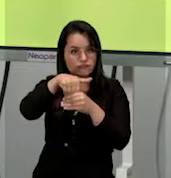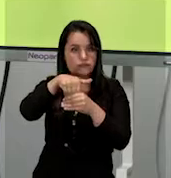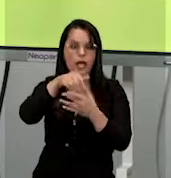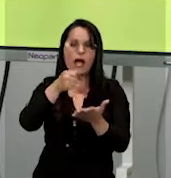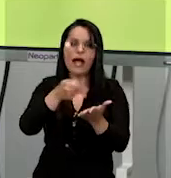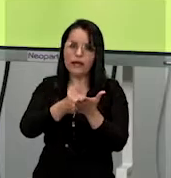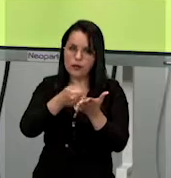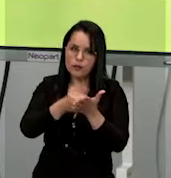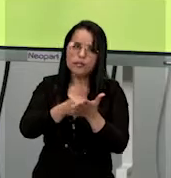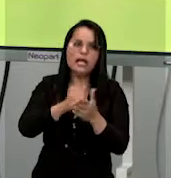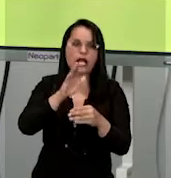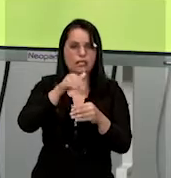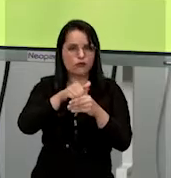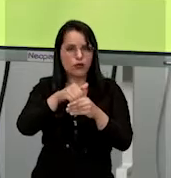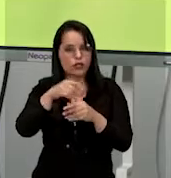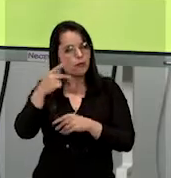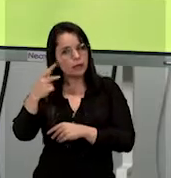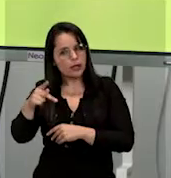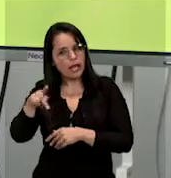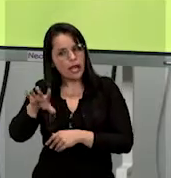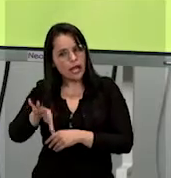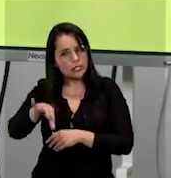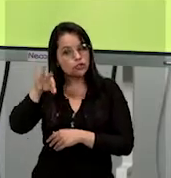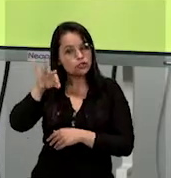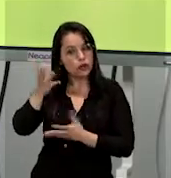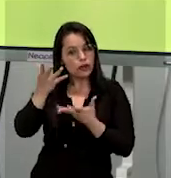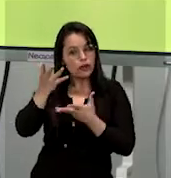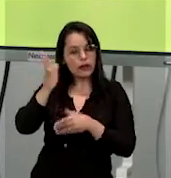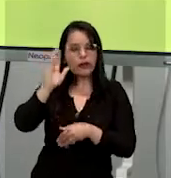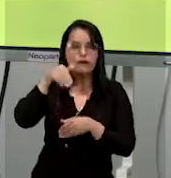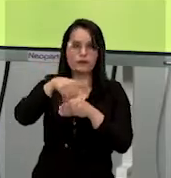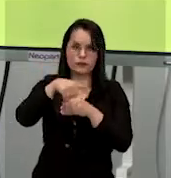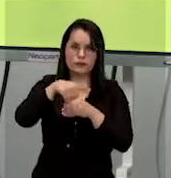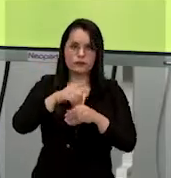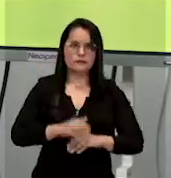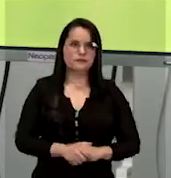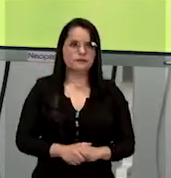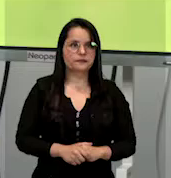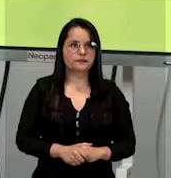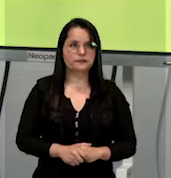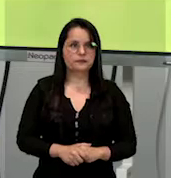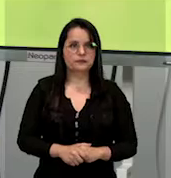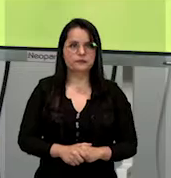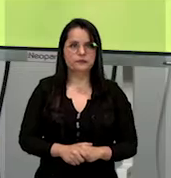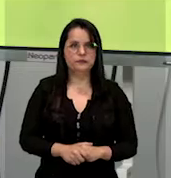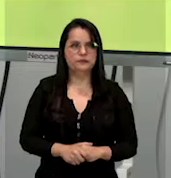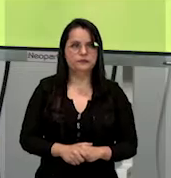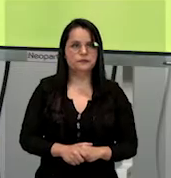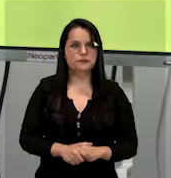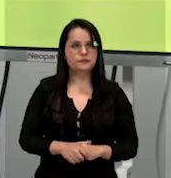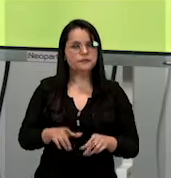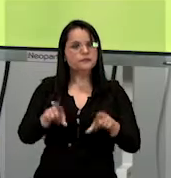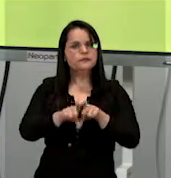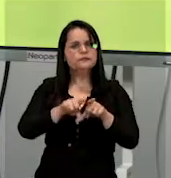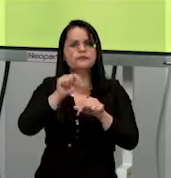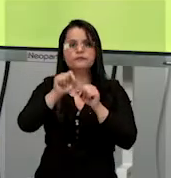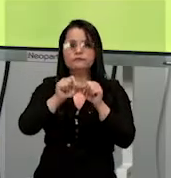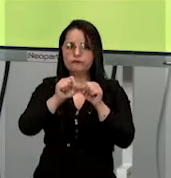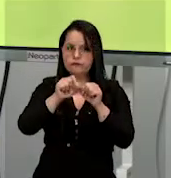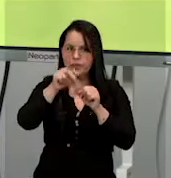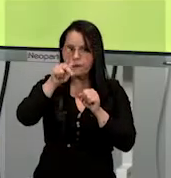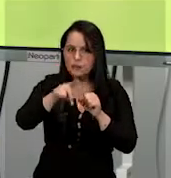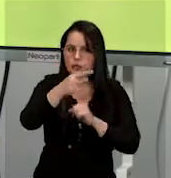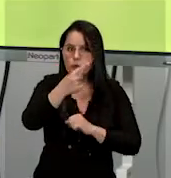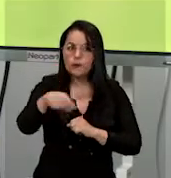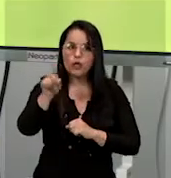é obrigada a votar, porque foi uma escolha dela. A partir do momento que tem o título, vota. Existem ainda aqueles que são proibidos de